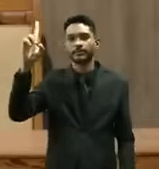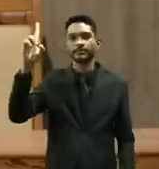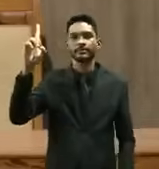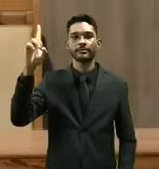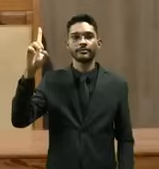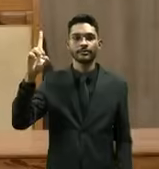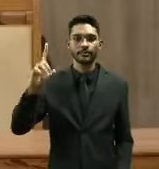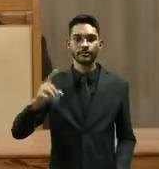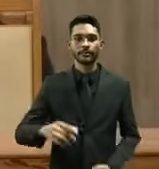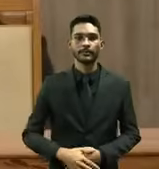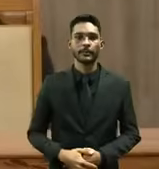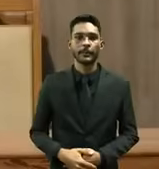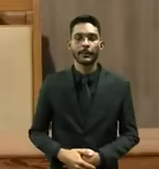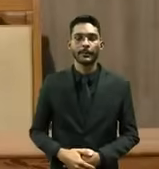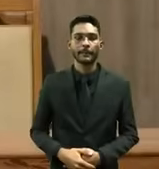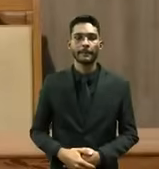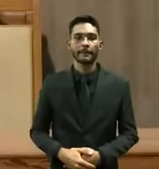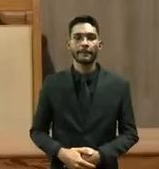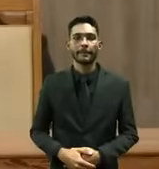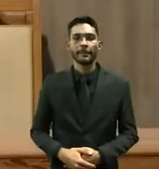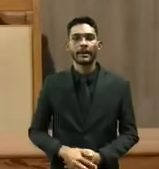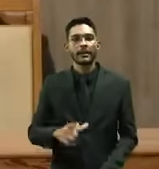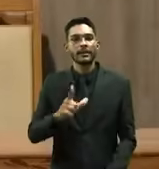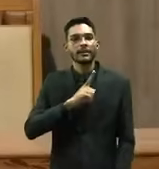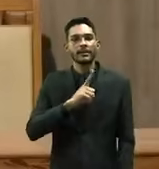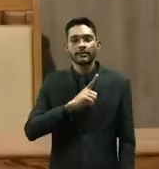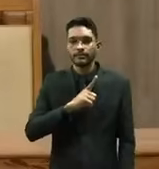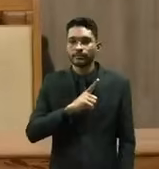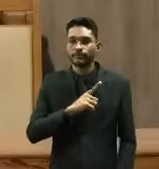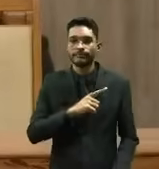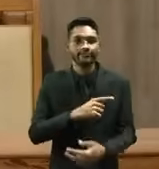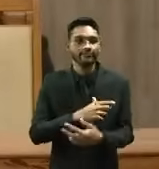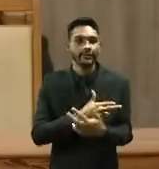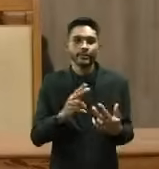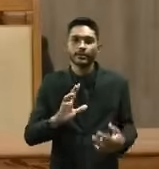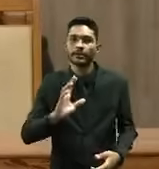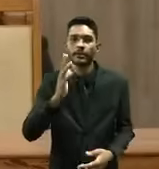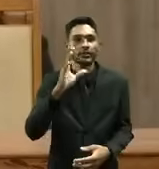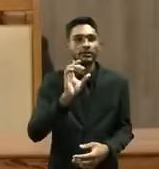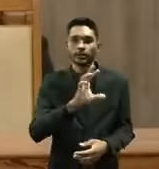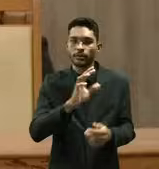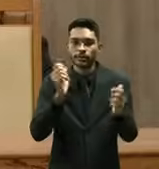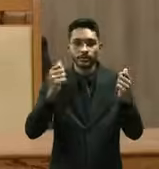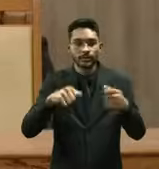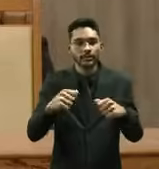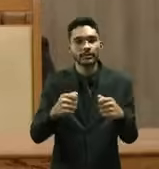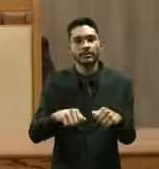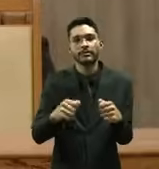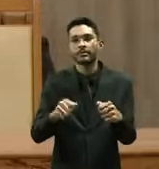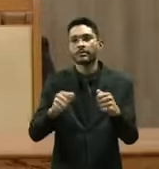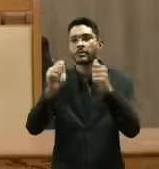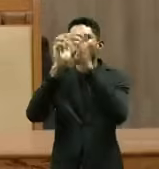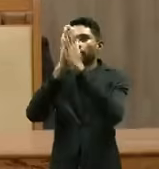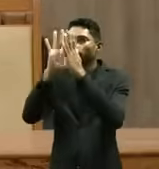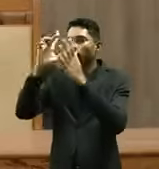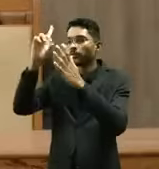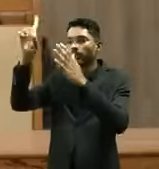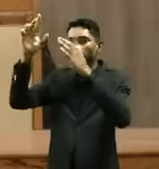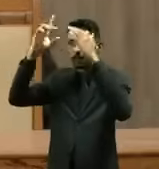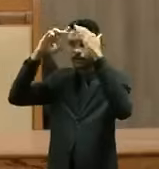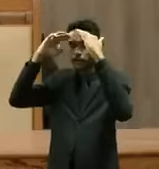só mais uma vez bem forte Tem coisa que é para só glorificar quando você coloca aí Mateus